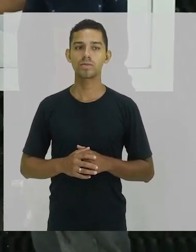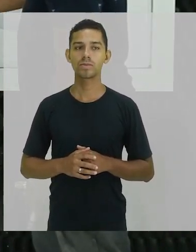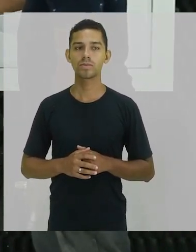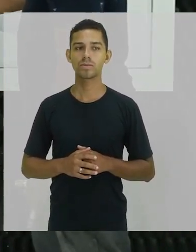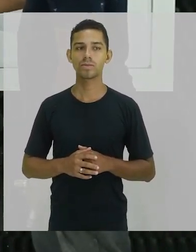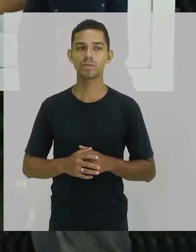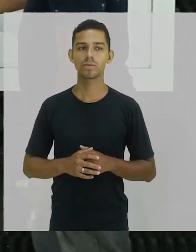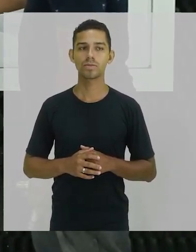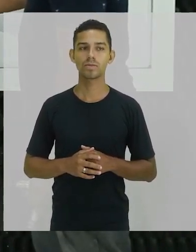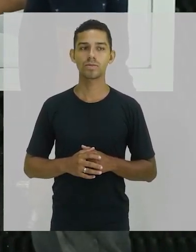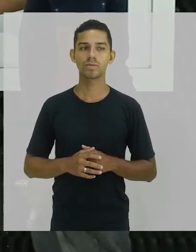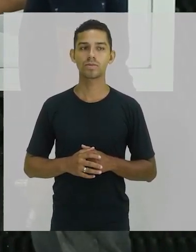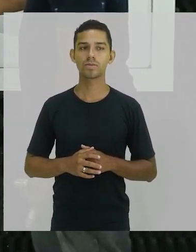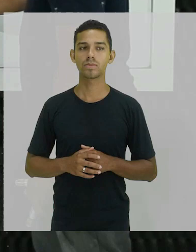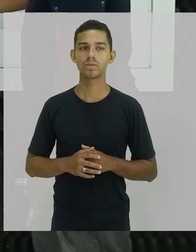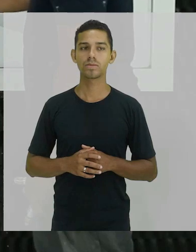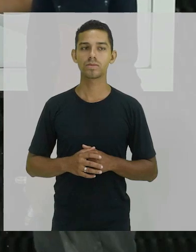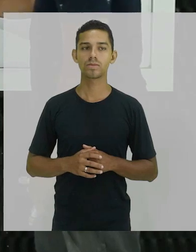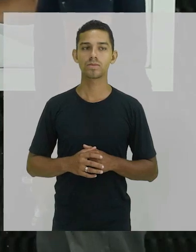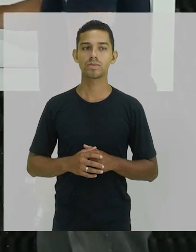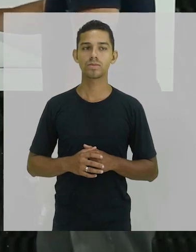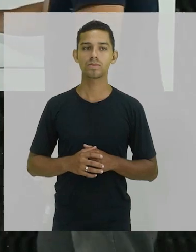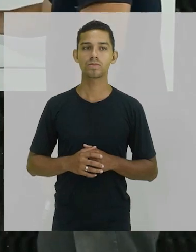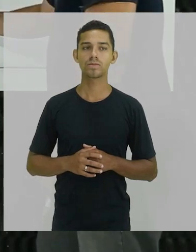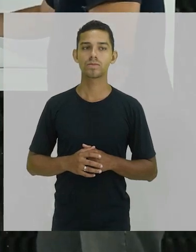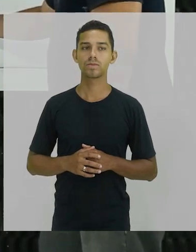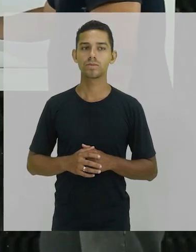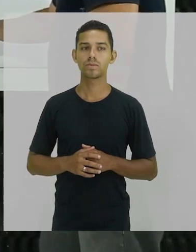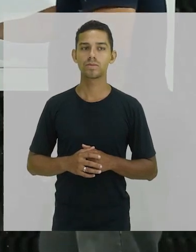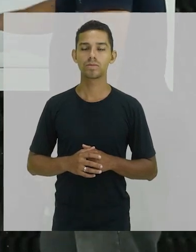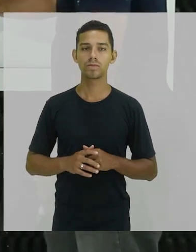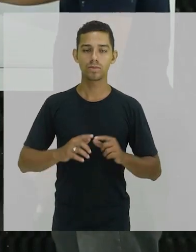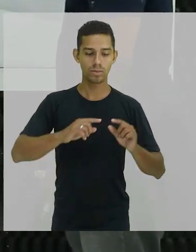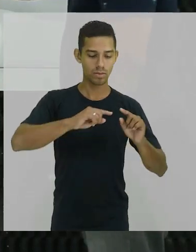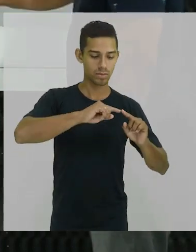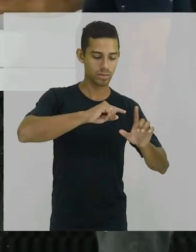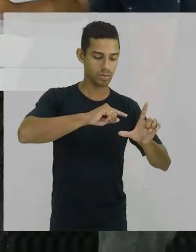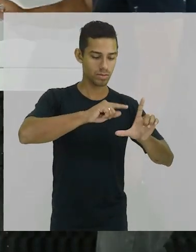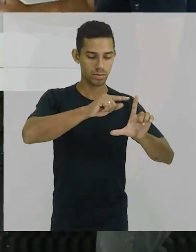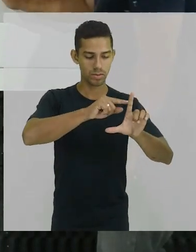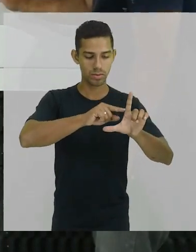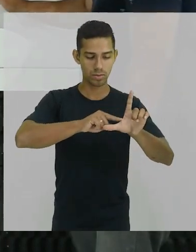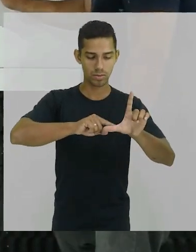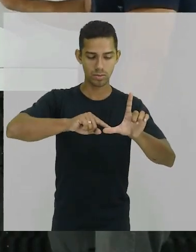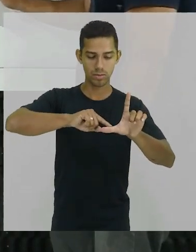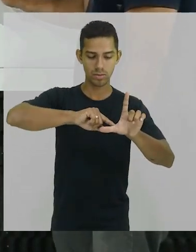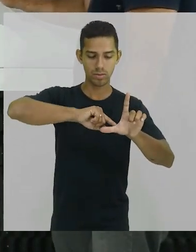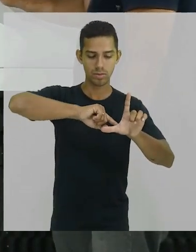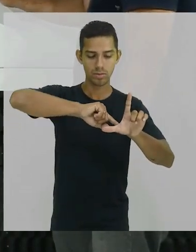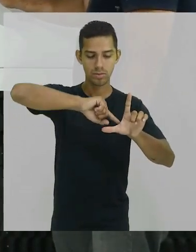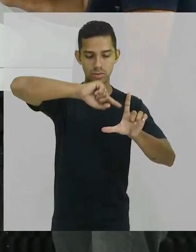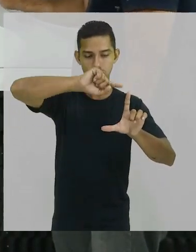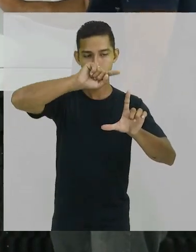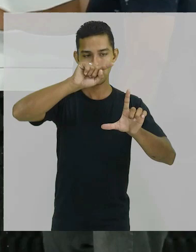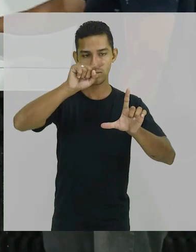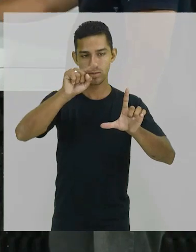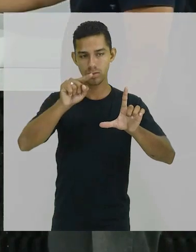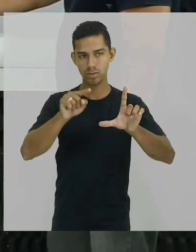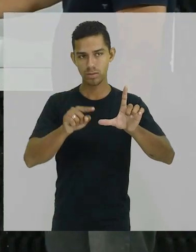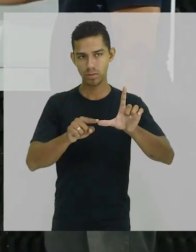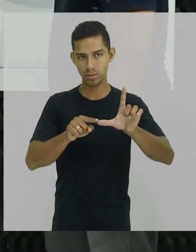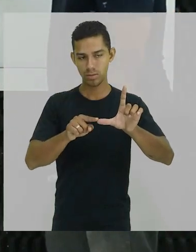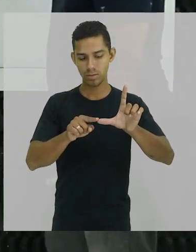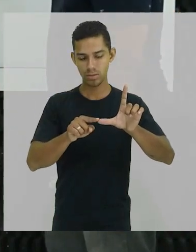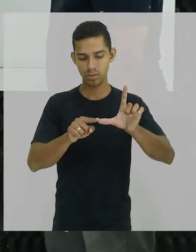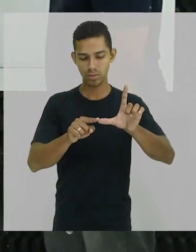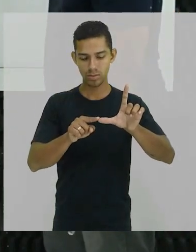vai de onde a onda começa, ela passa de novo pelo ponto zero, ó, muda de fase e chega aqui, ó.